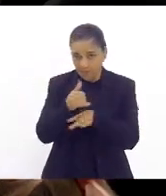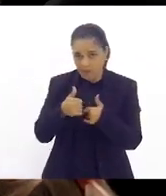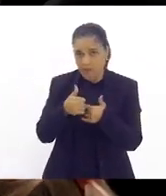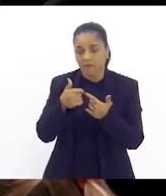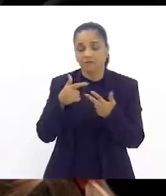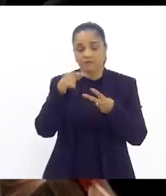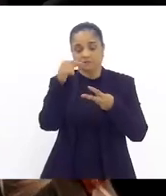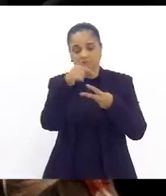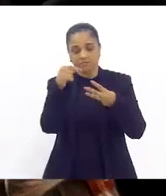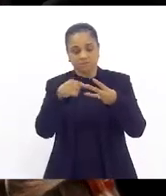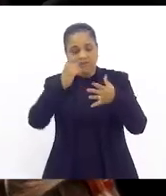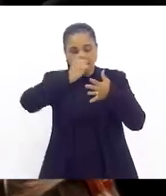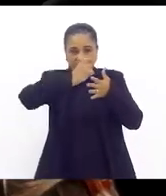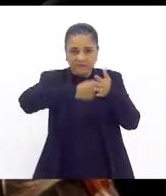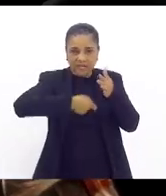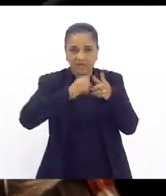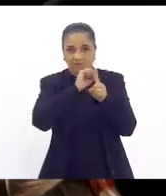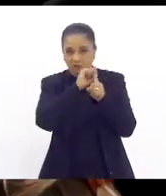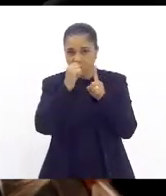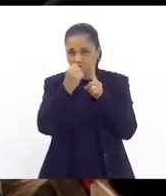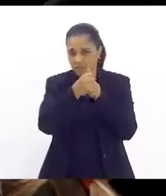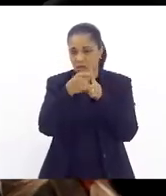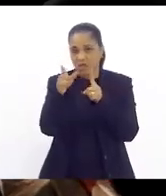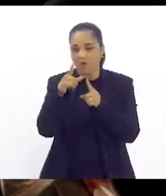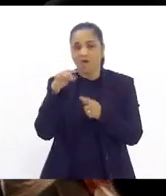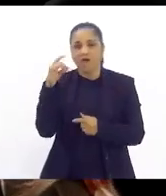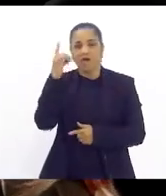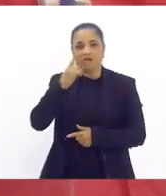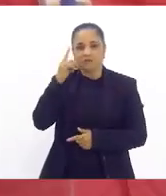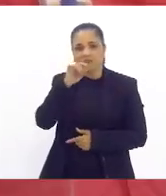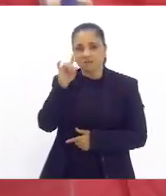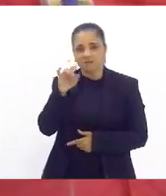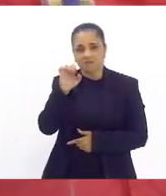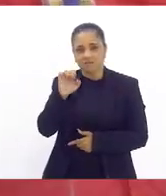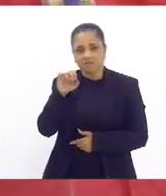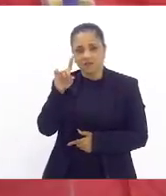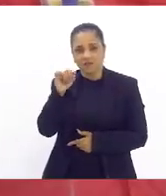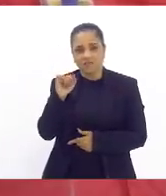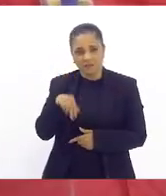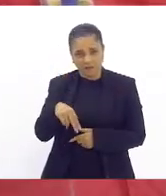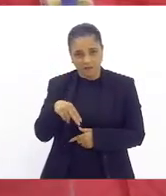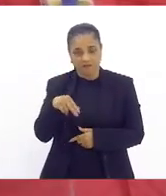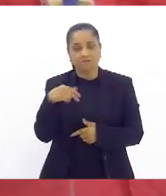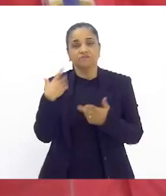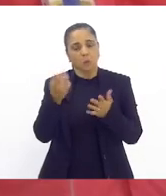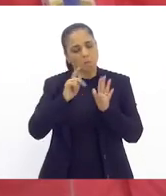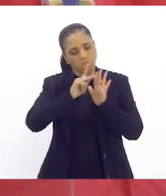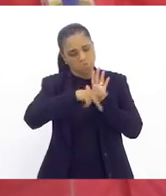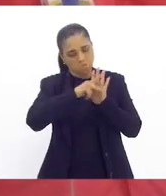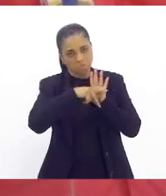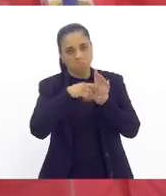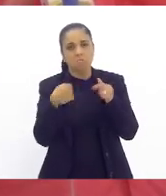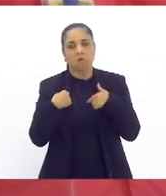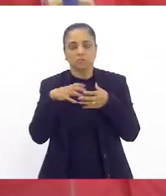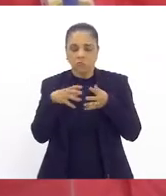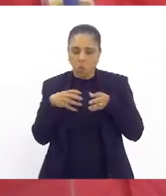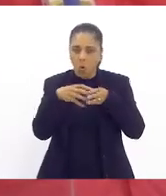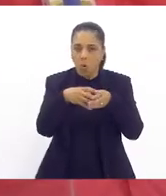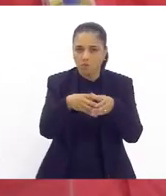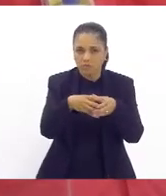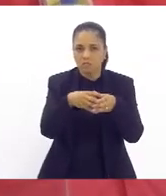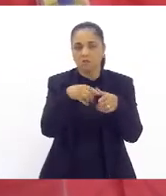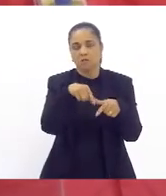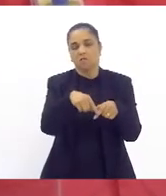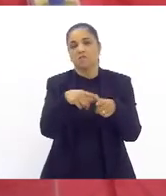encerrar tarifa social Deputado azedan comentou aqui então assim critérios delegibilidade a gente pode trazer isso aqui para comissão é